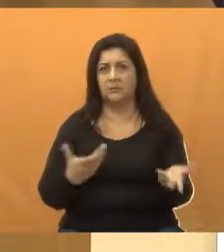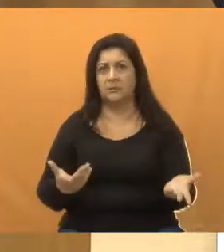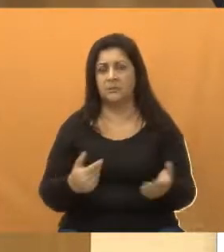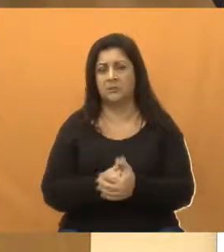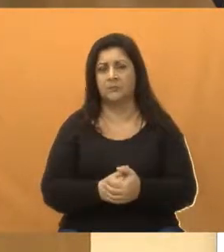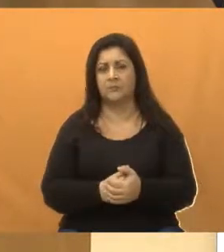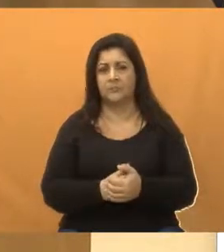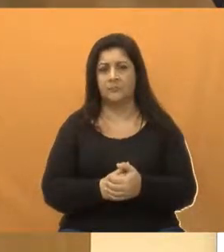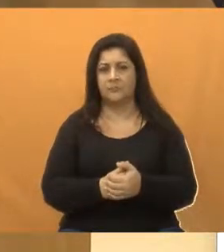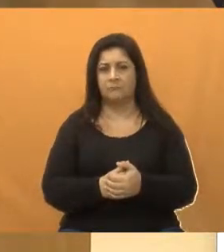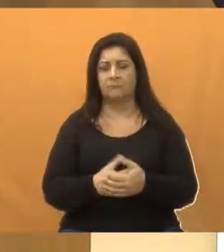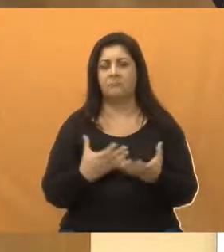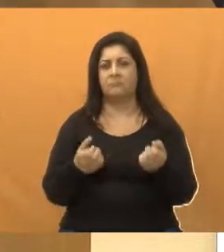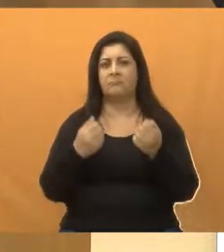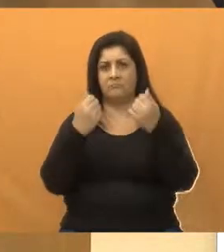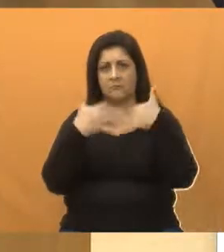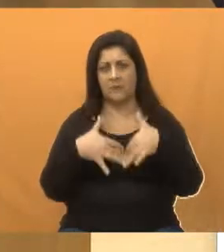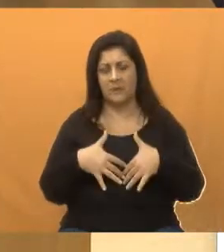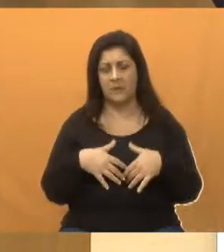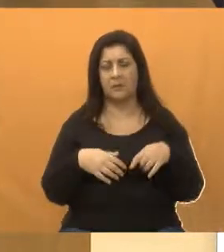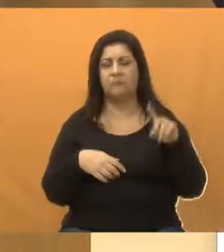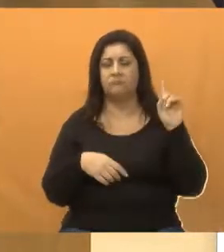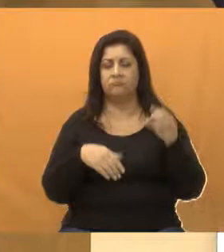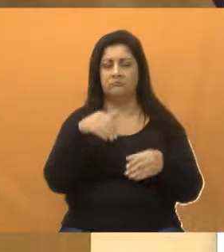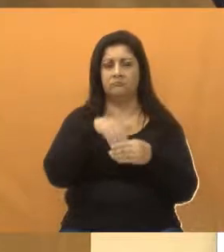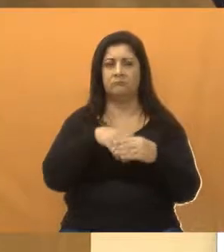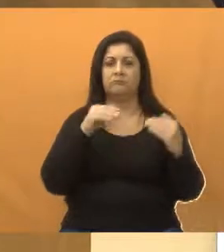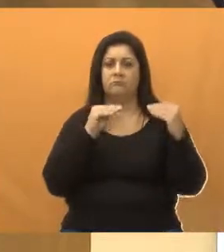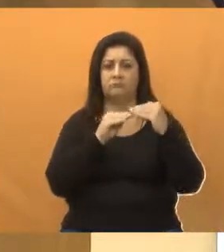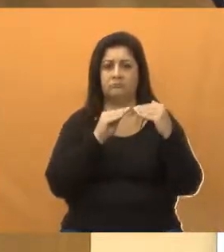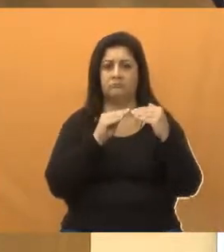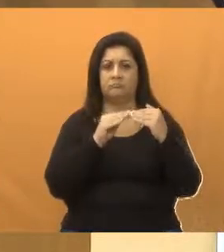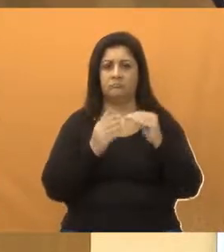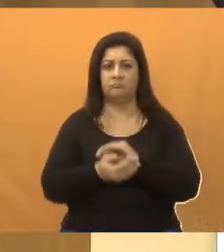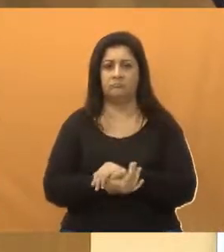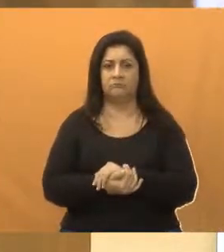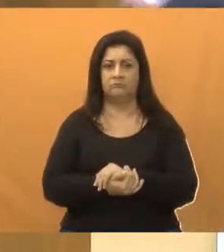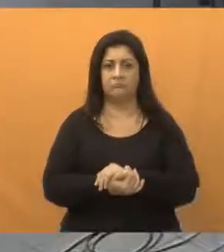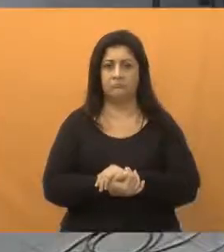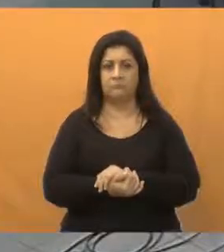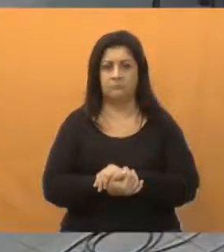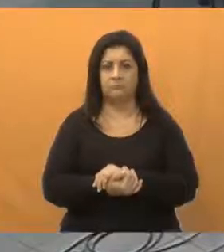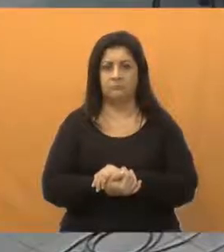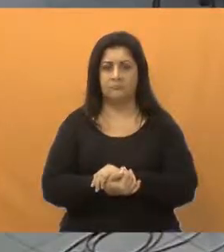crianças. Então, quero dizer aqui que meu voto será favorável à aprovação desse projeto.